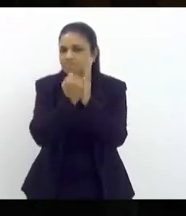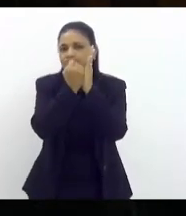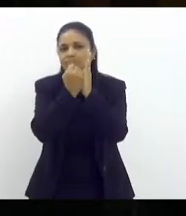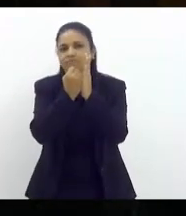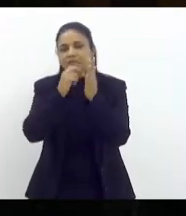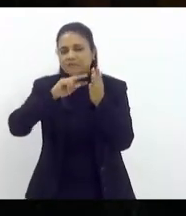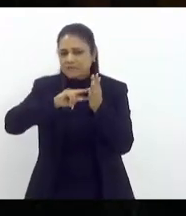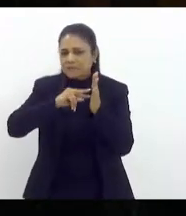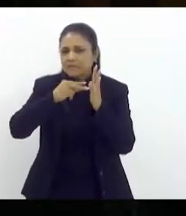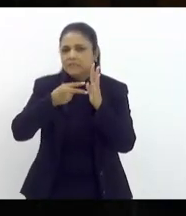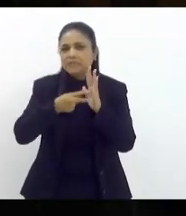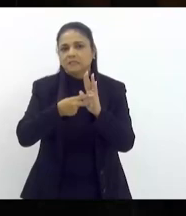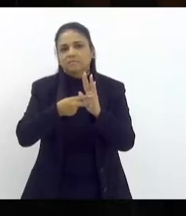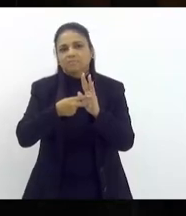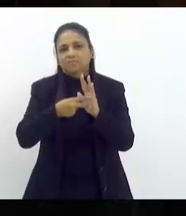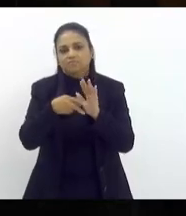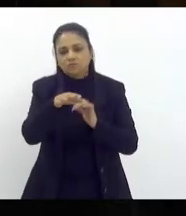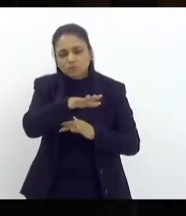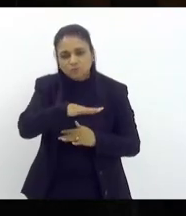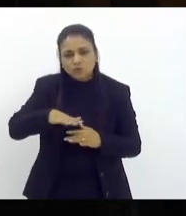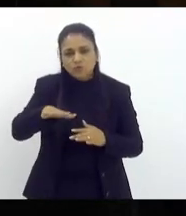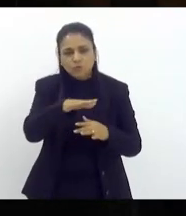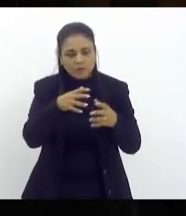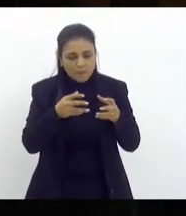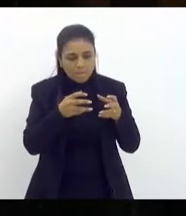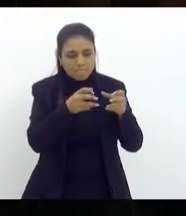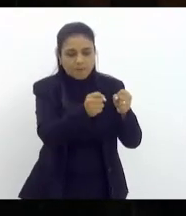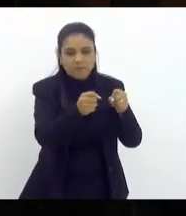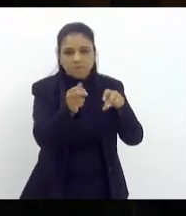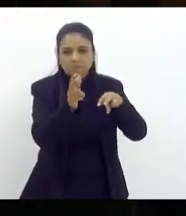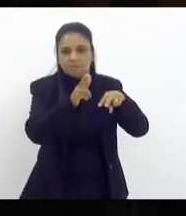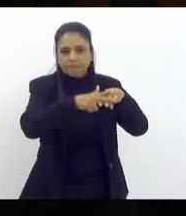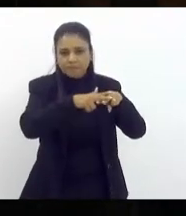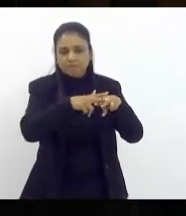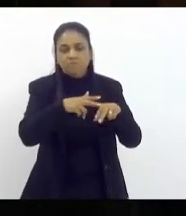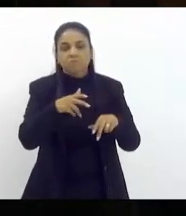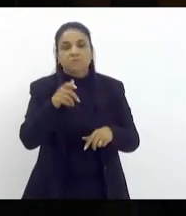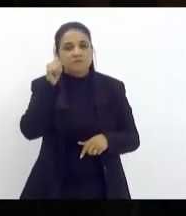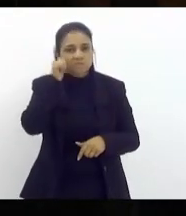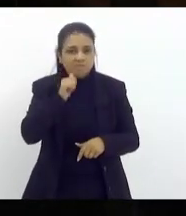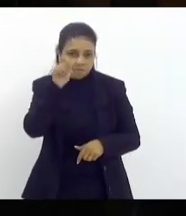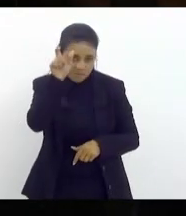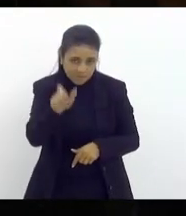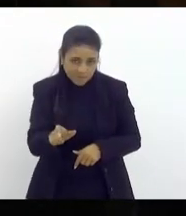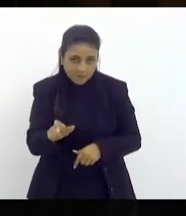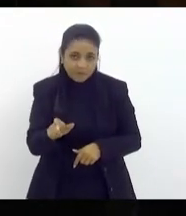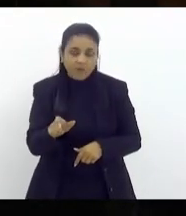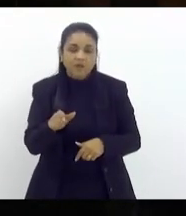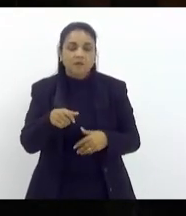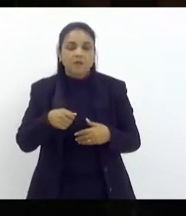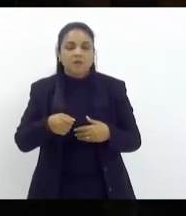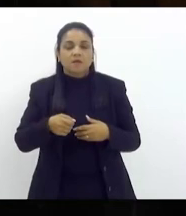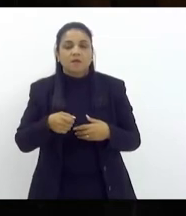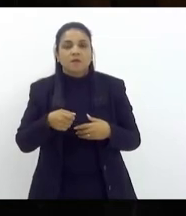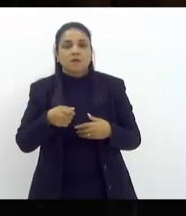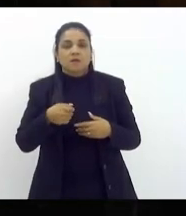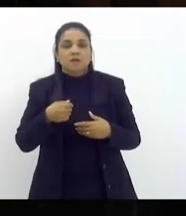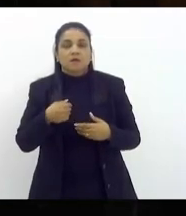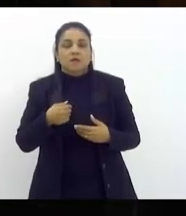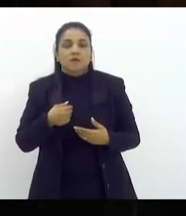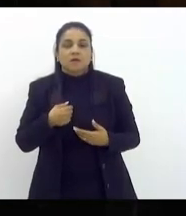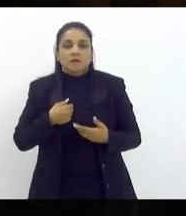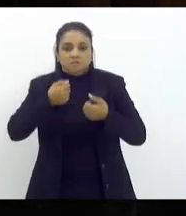significativa dentro dos espaços de privação de liberdade femininos então fica aqui um pouco do da nossa